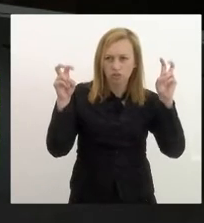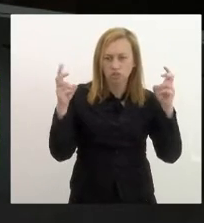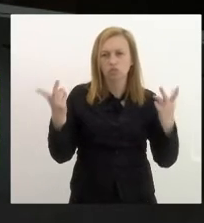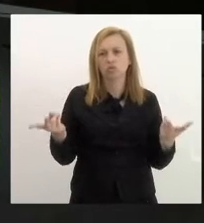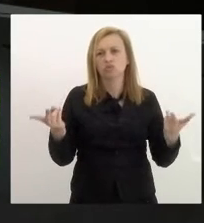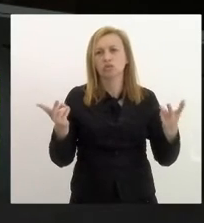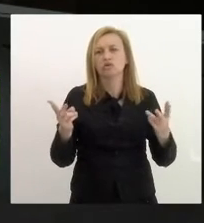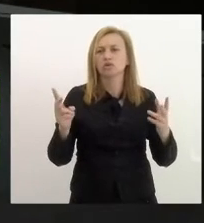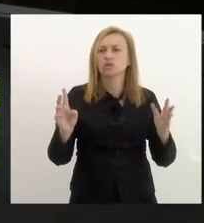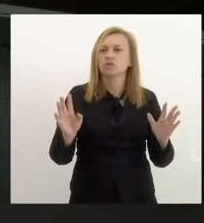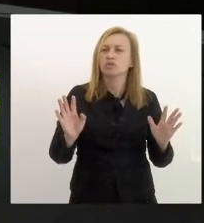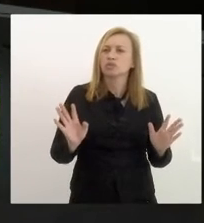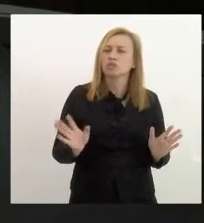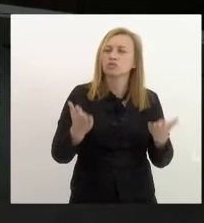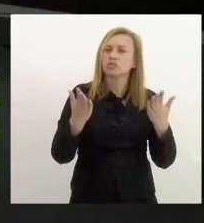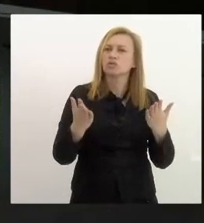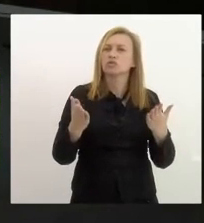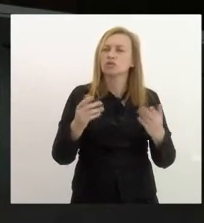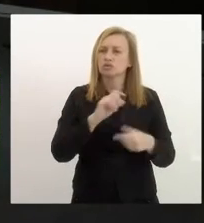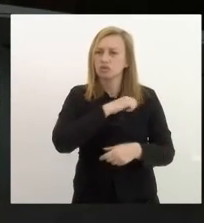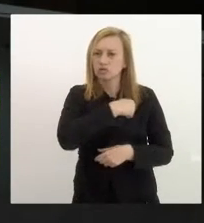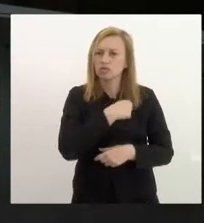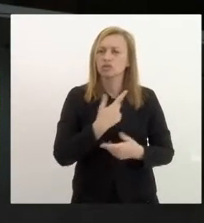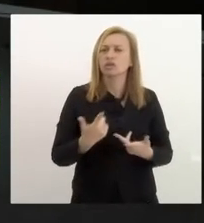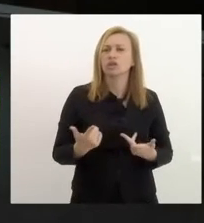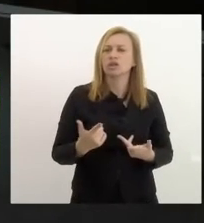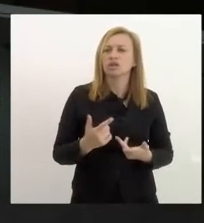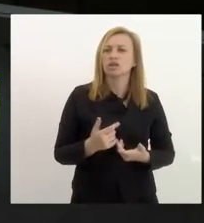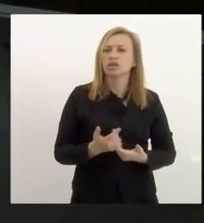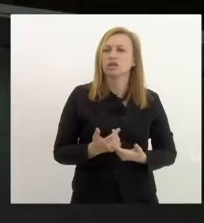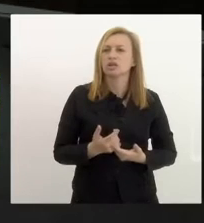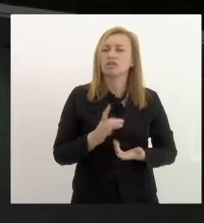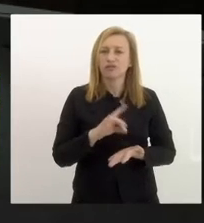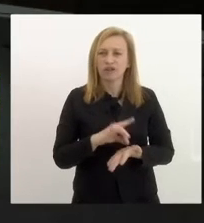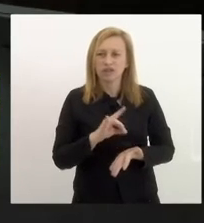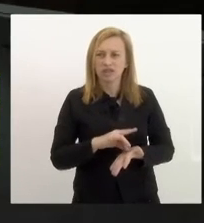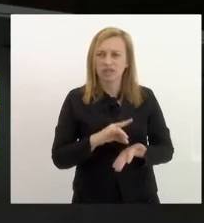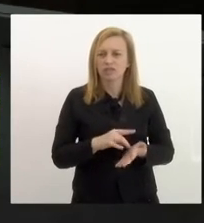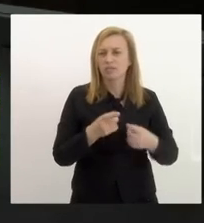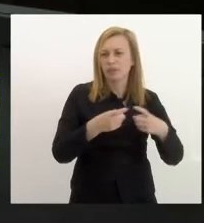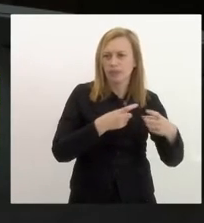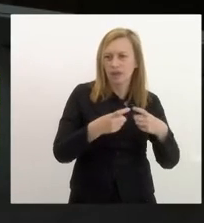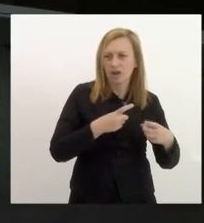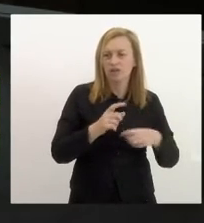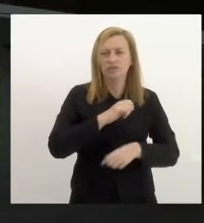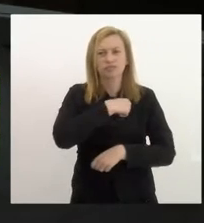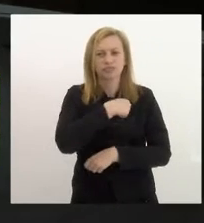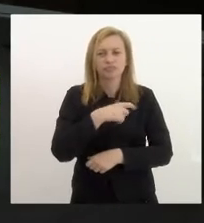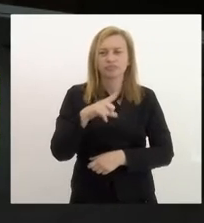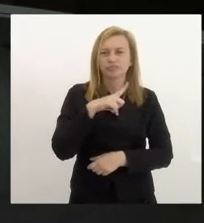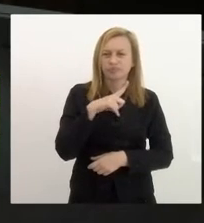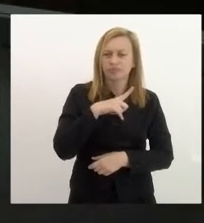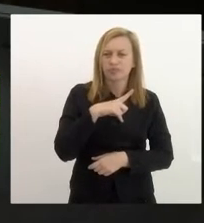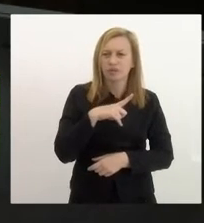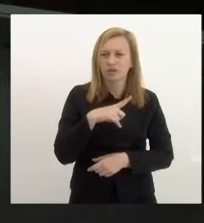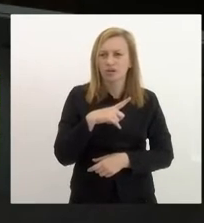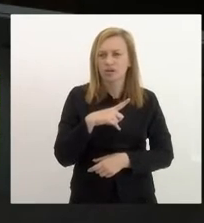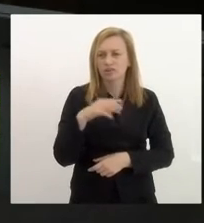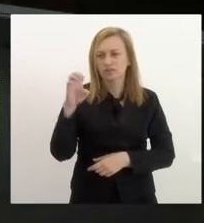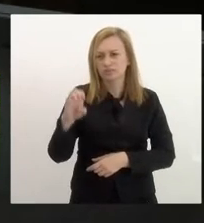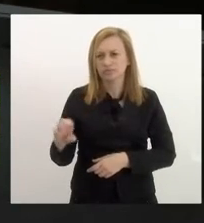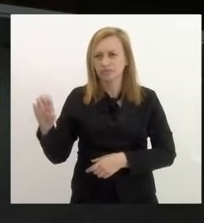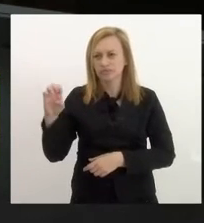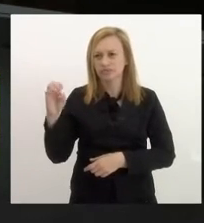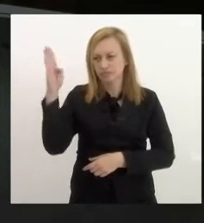dos incentivos é os incentivos na realidade em função da Guerra fiscal que foi estabelecida entre os